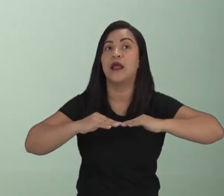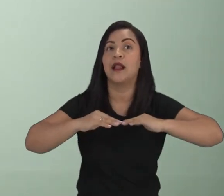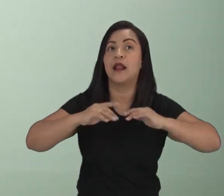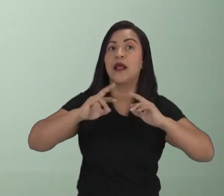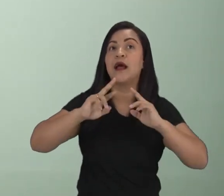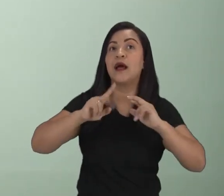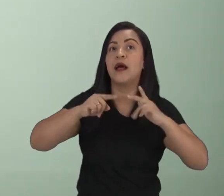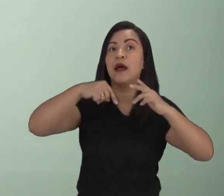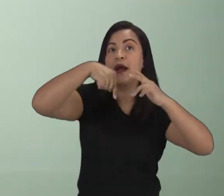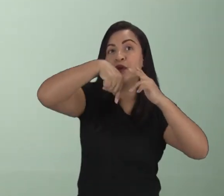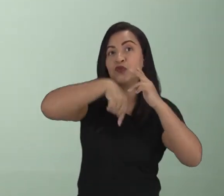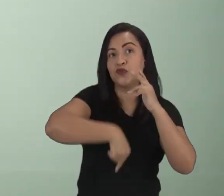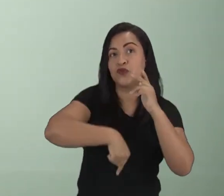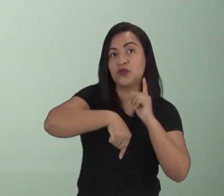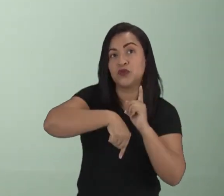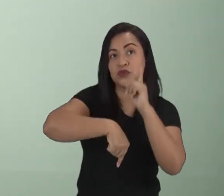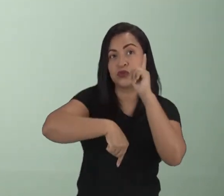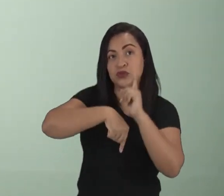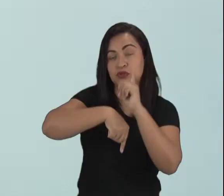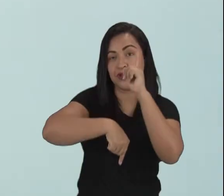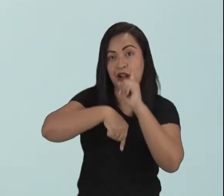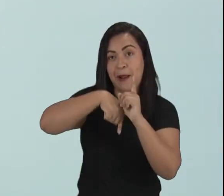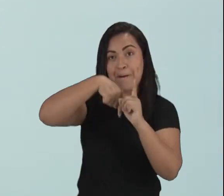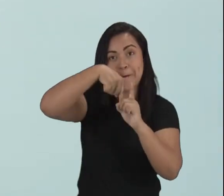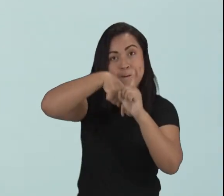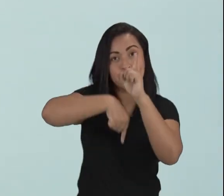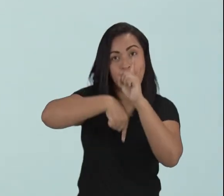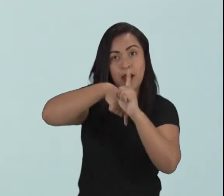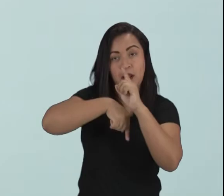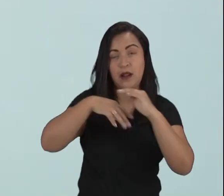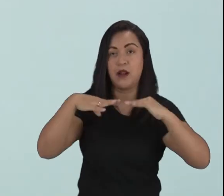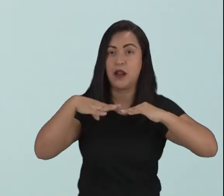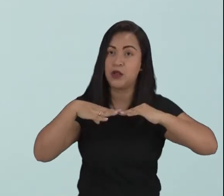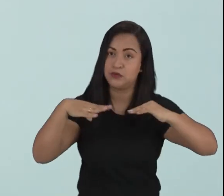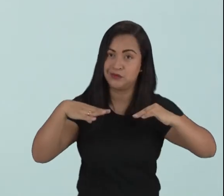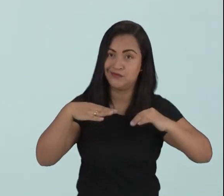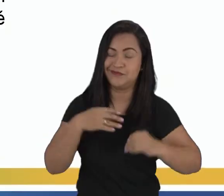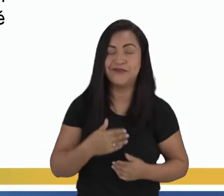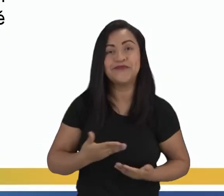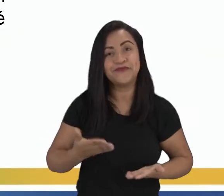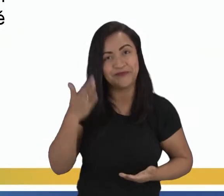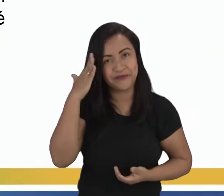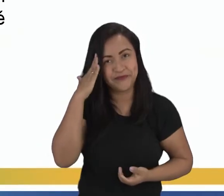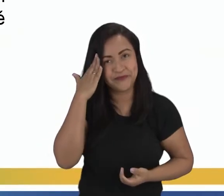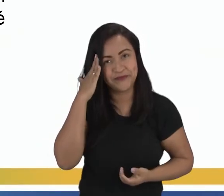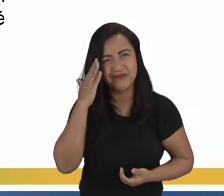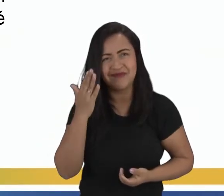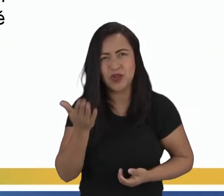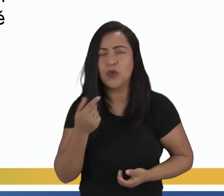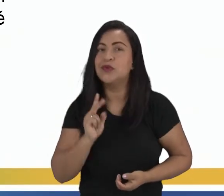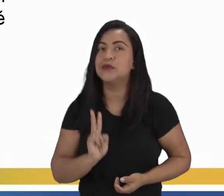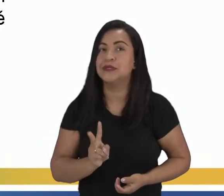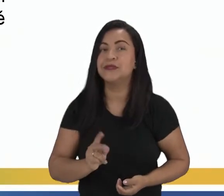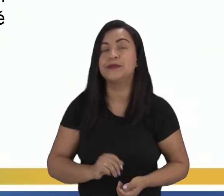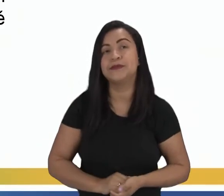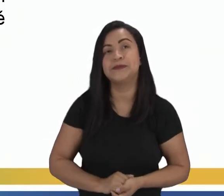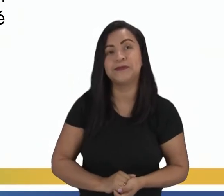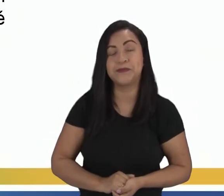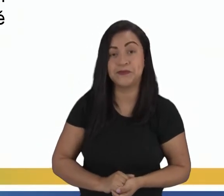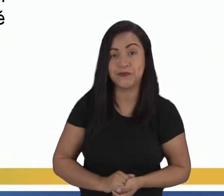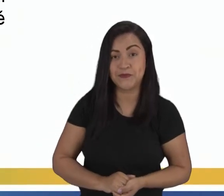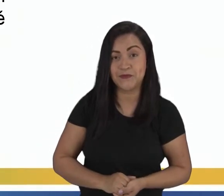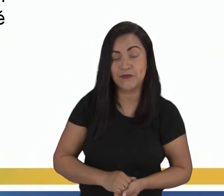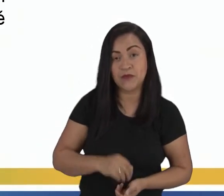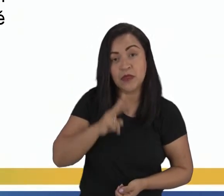superfície e a força de atrito ela é paralela a essa superfície. Tudo bem? Então, continuando.